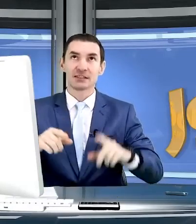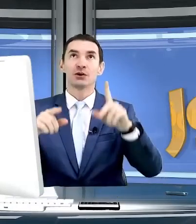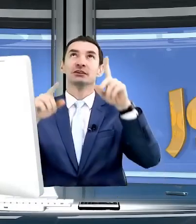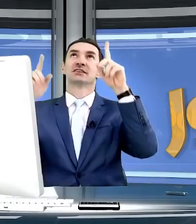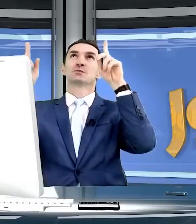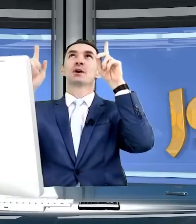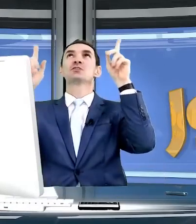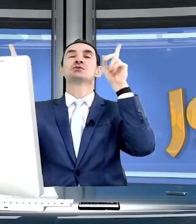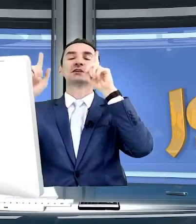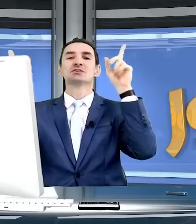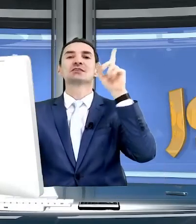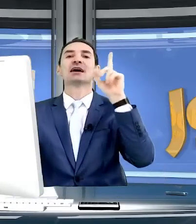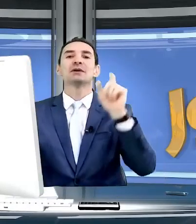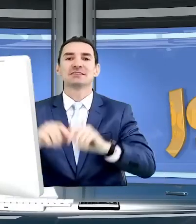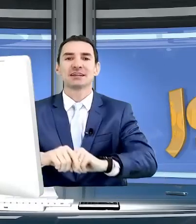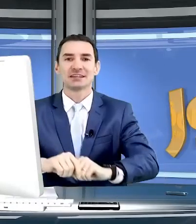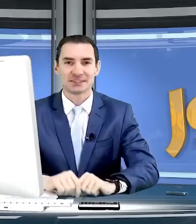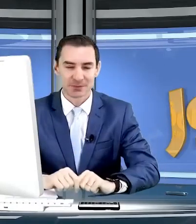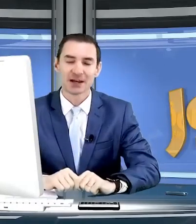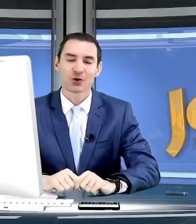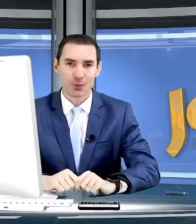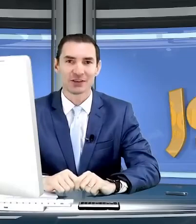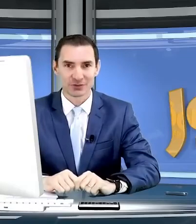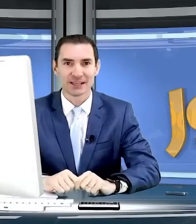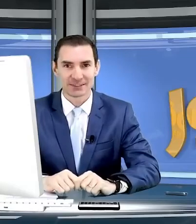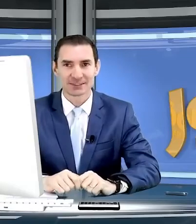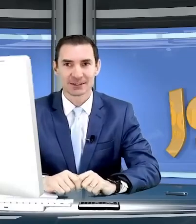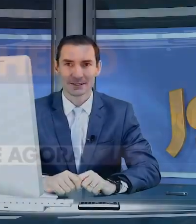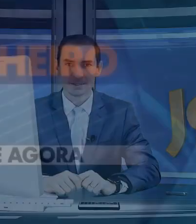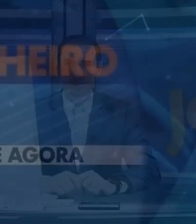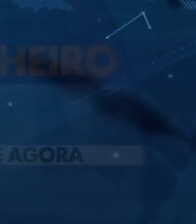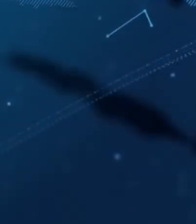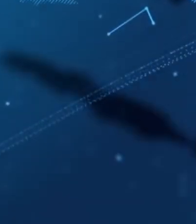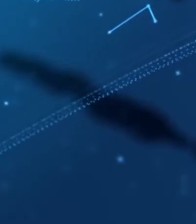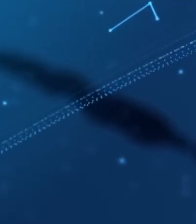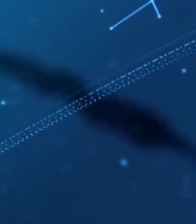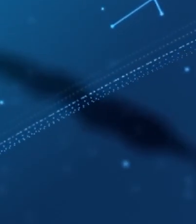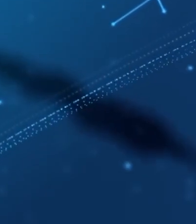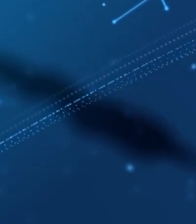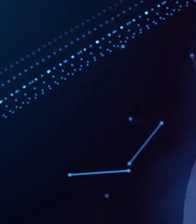vejo vocês aonde? Nesses próximos vídeos que vai aparecer aqui em cima com mais novidades.